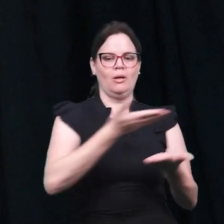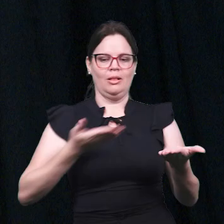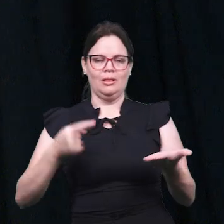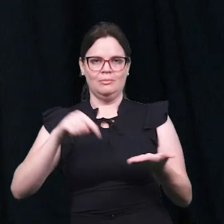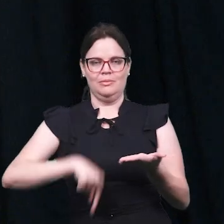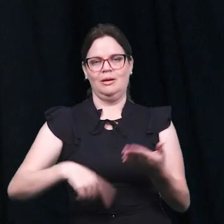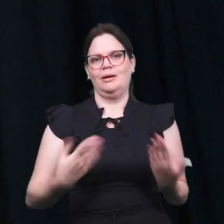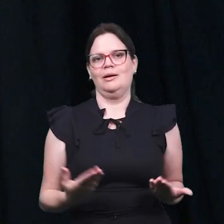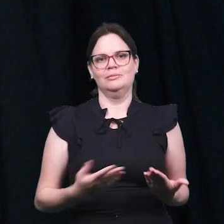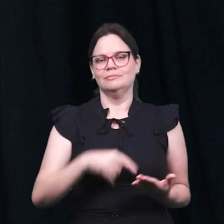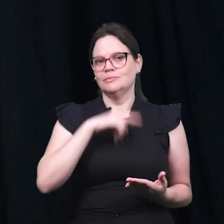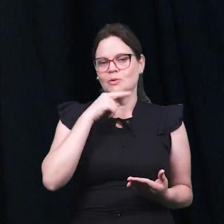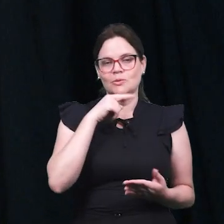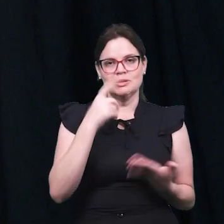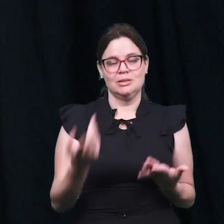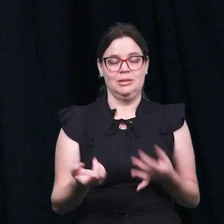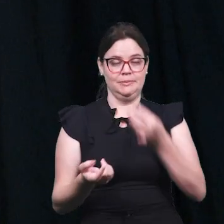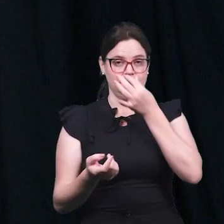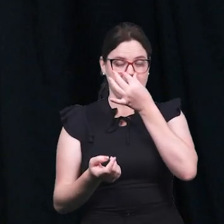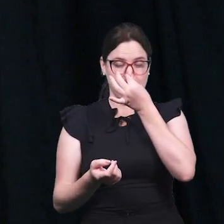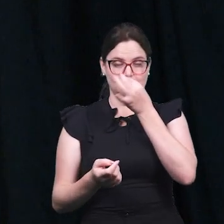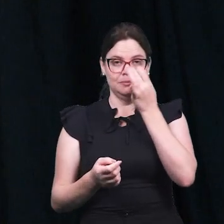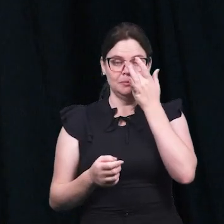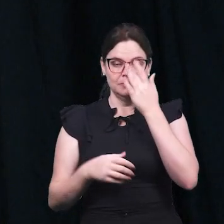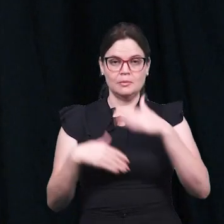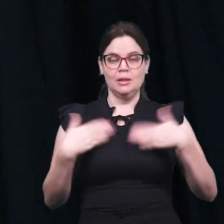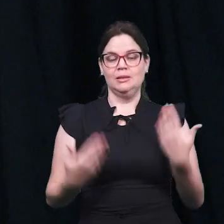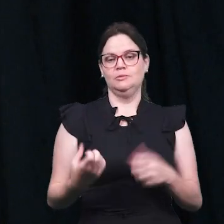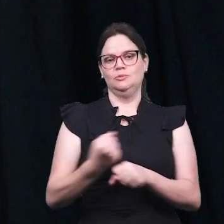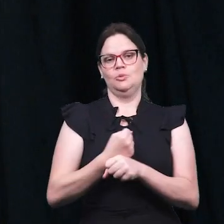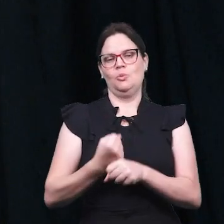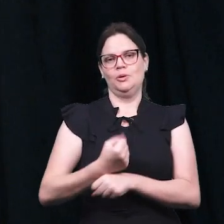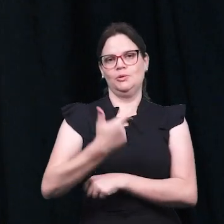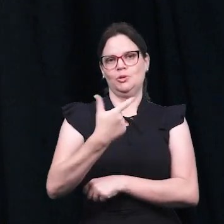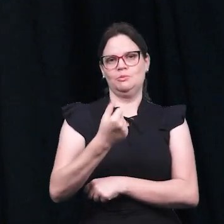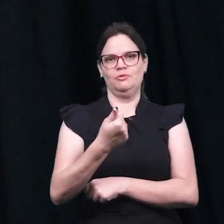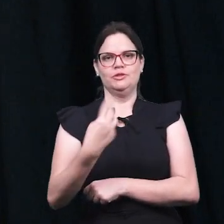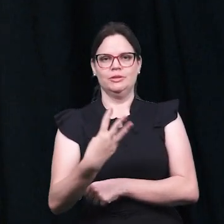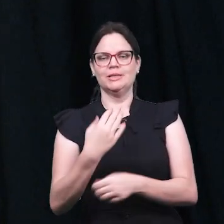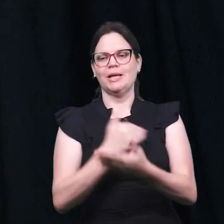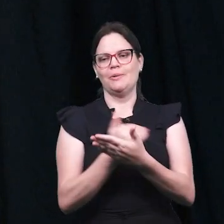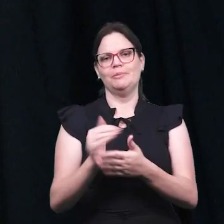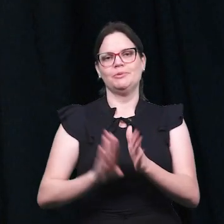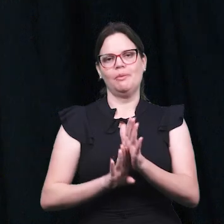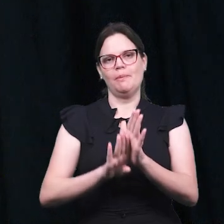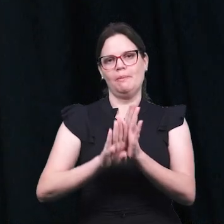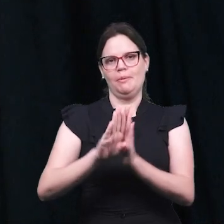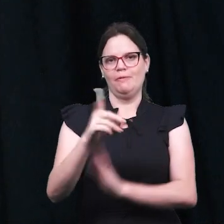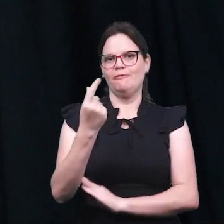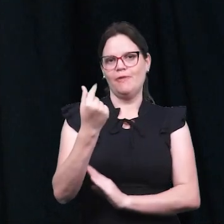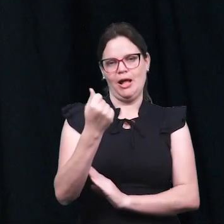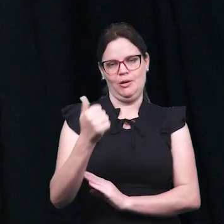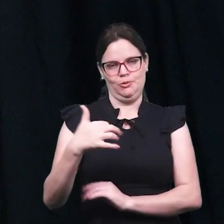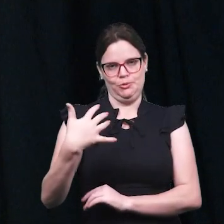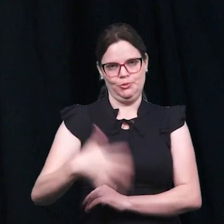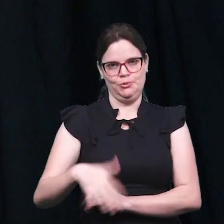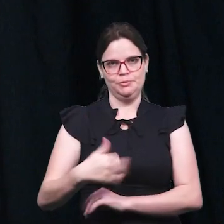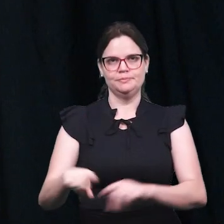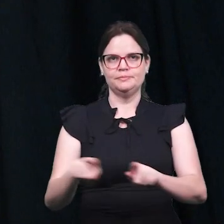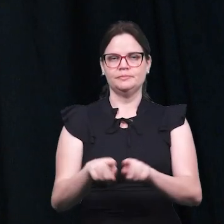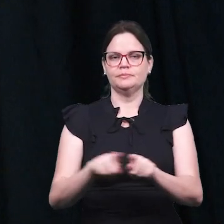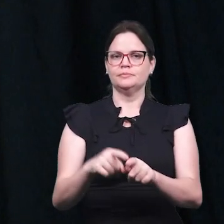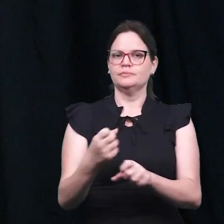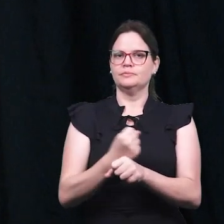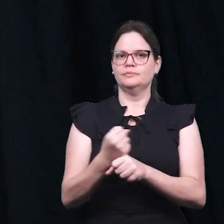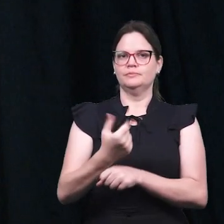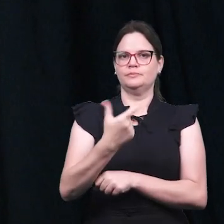problemas produtivos nessas duas origens. Então, realmente, em 23, o mercado começou a subir. Vamos lembrar também que em 23